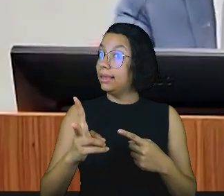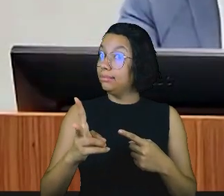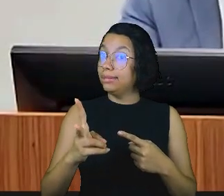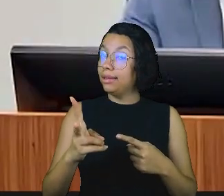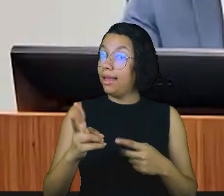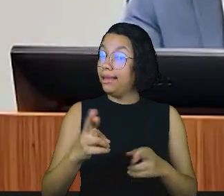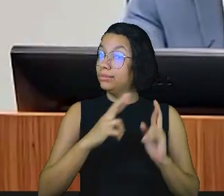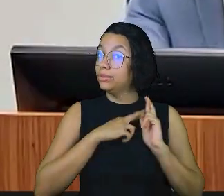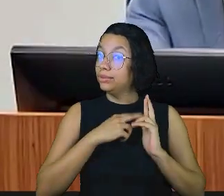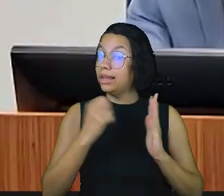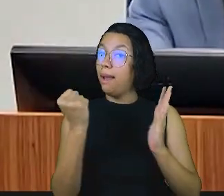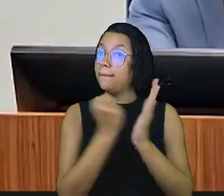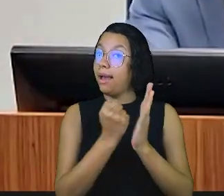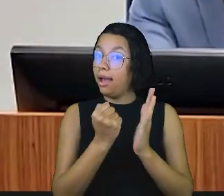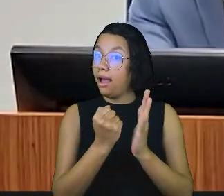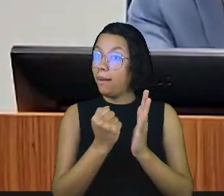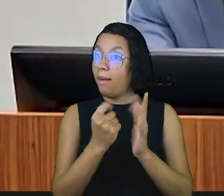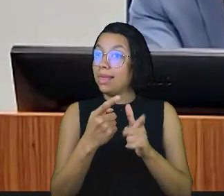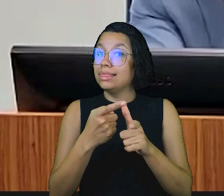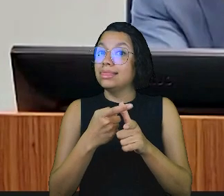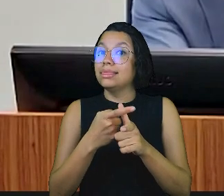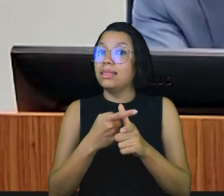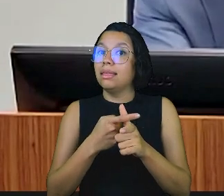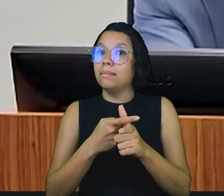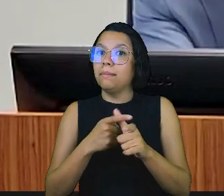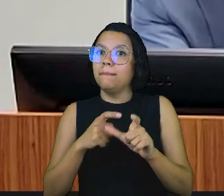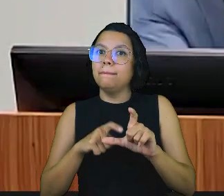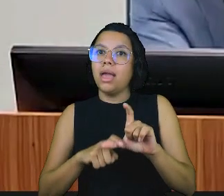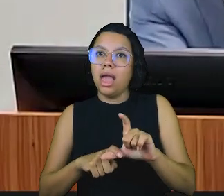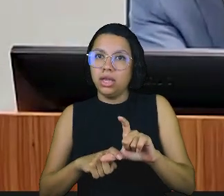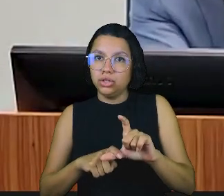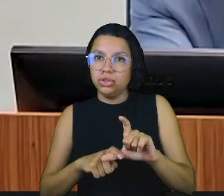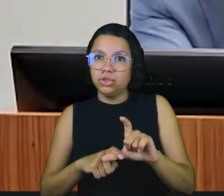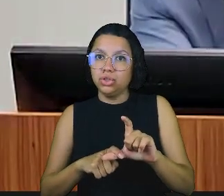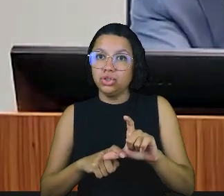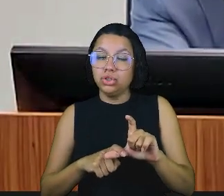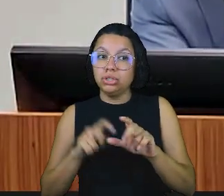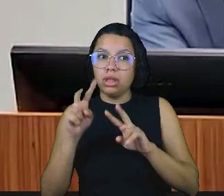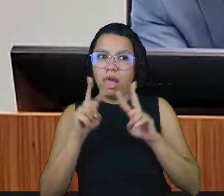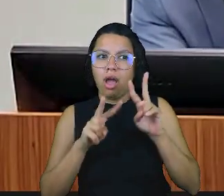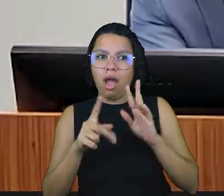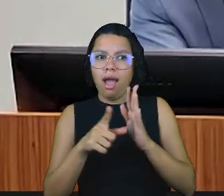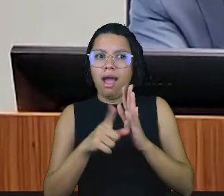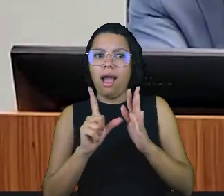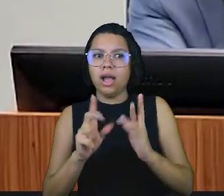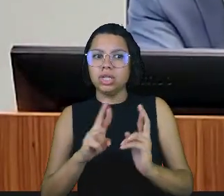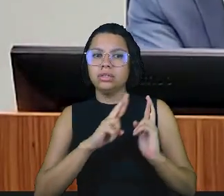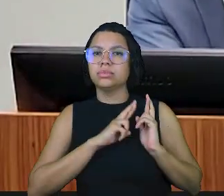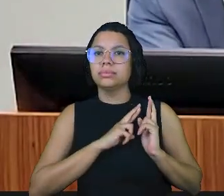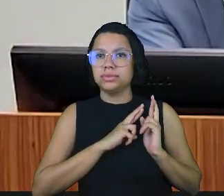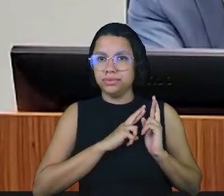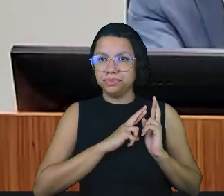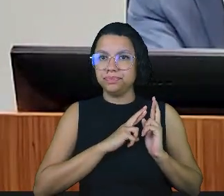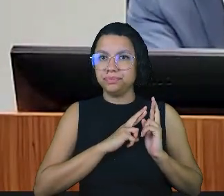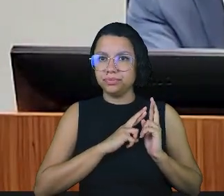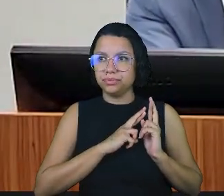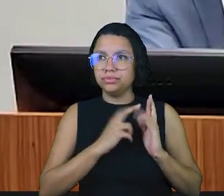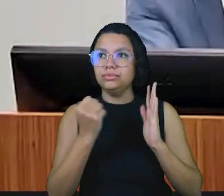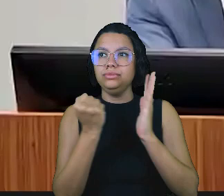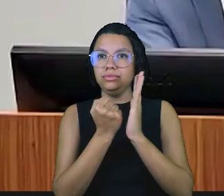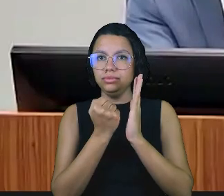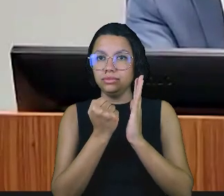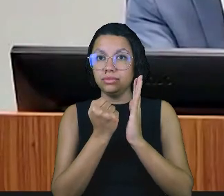patrimonial depende da prévia detecção de responsabilidade tributária. Terceiros